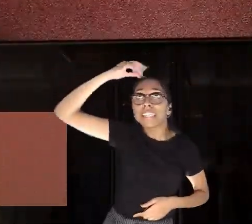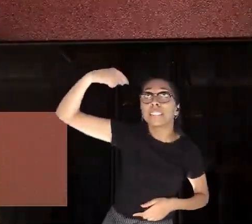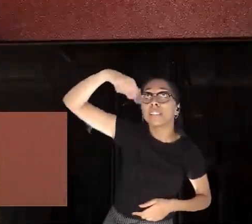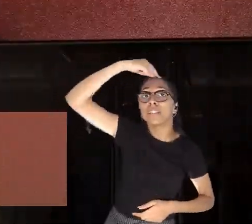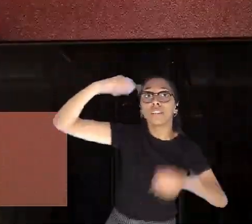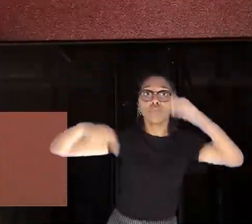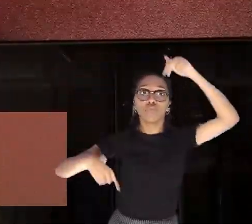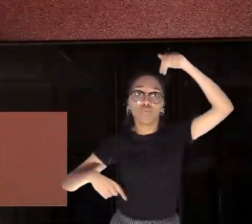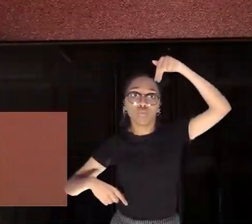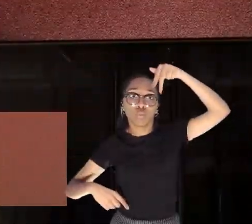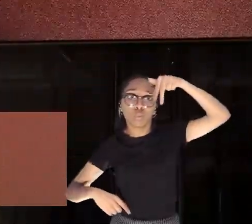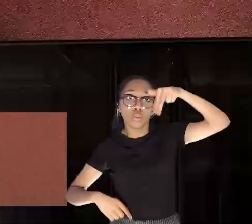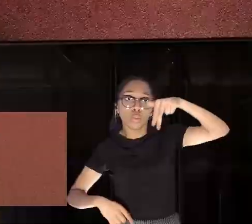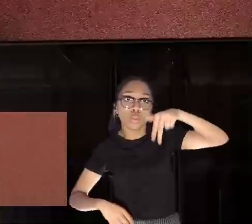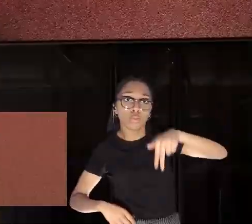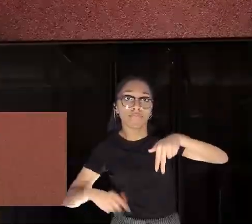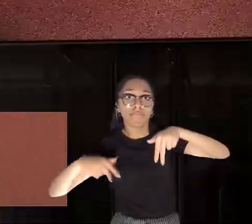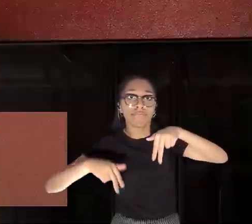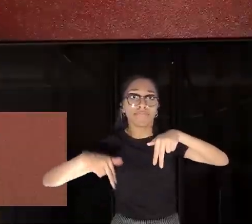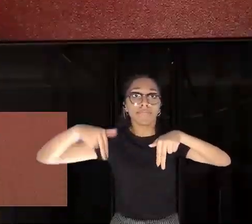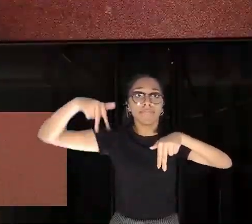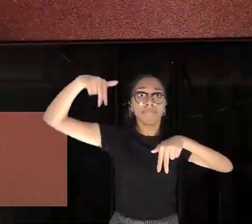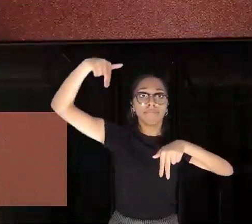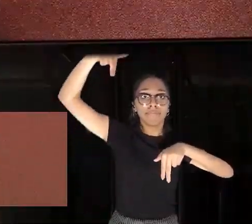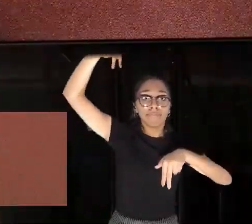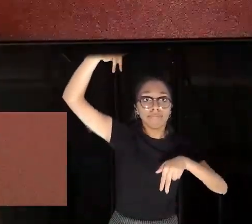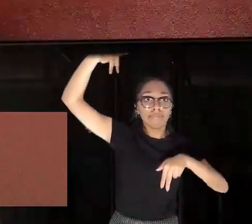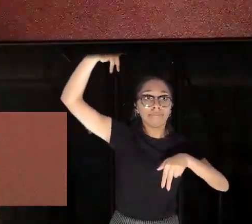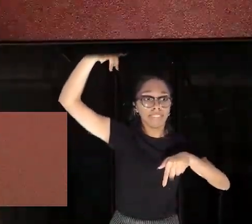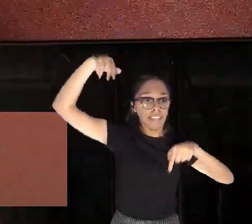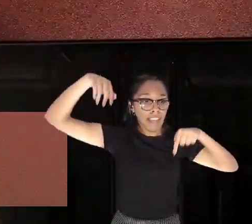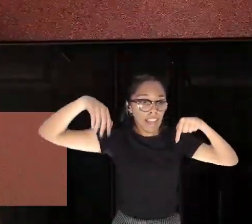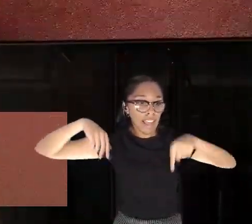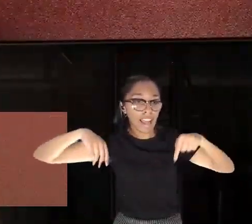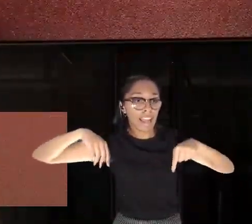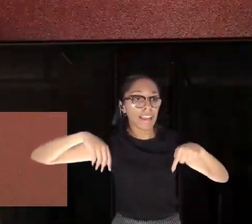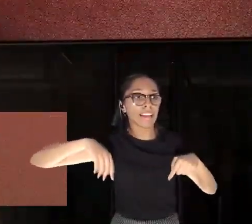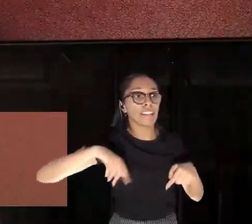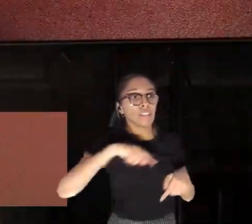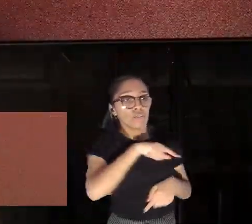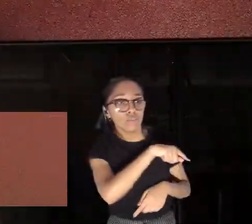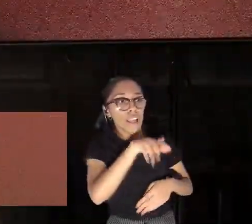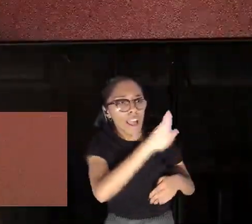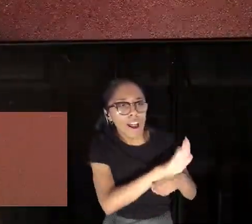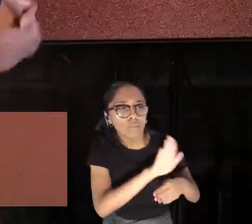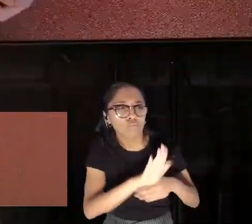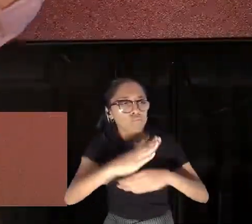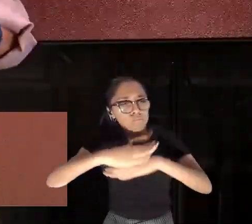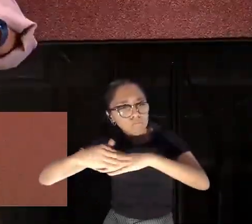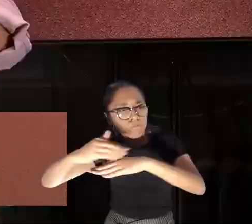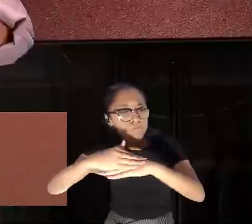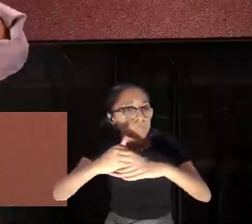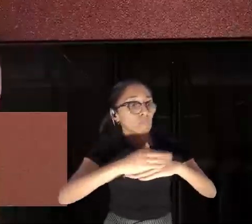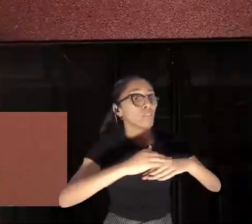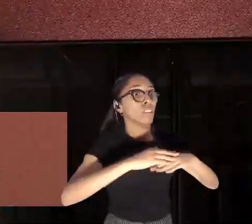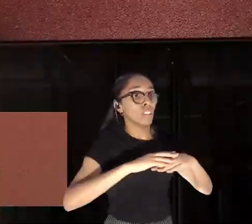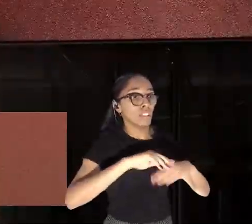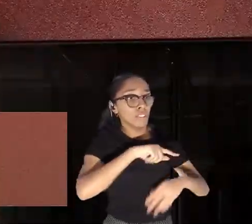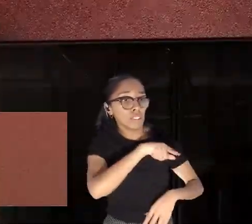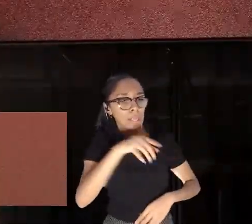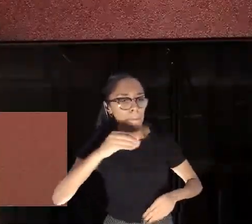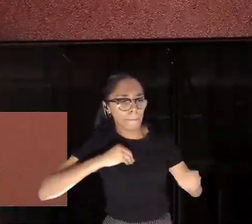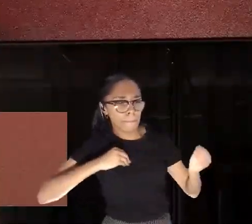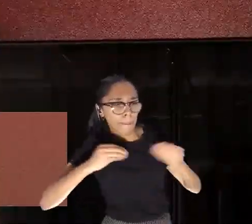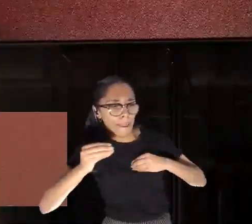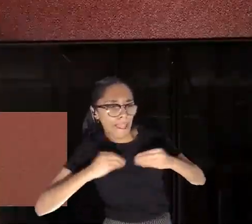convencerá o mundo do pecado, da justiça e do juízo. Do pecado, porque os homens